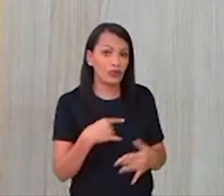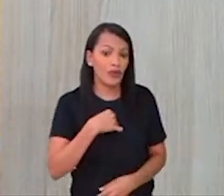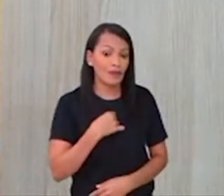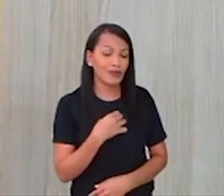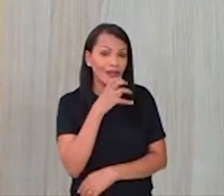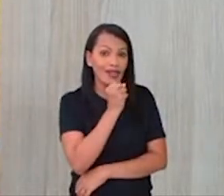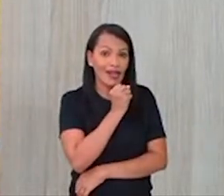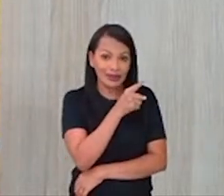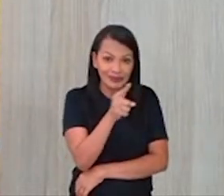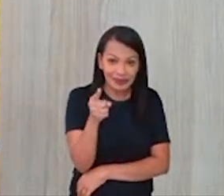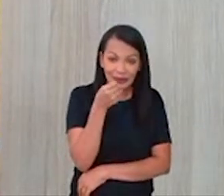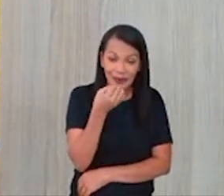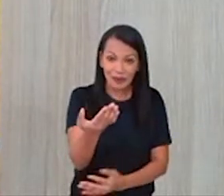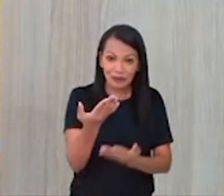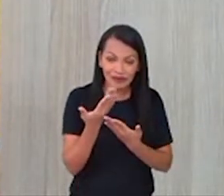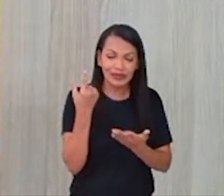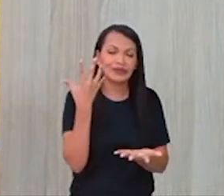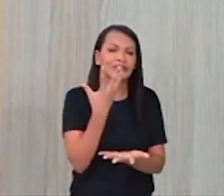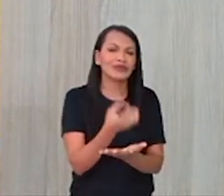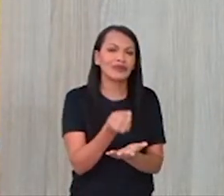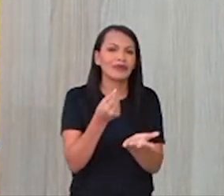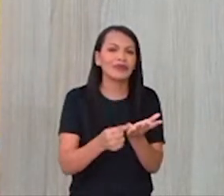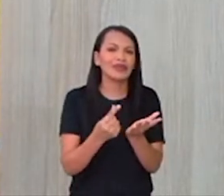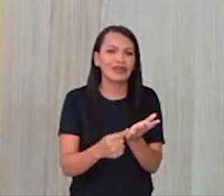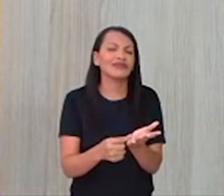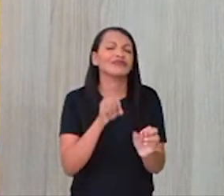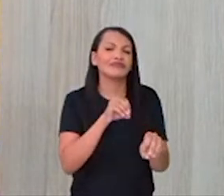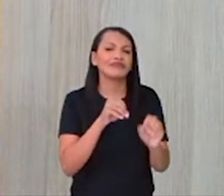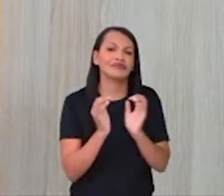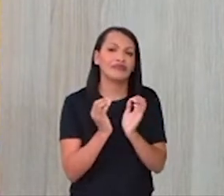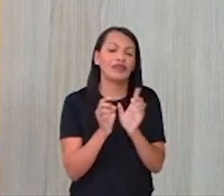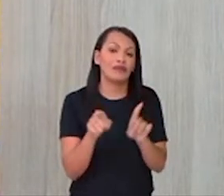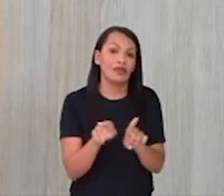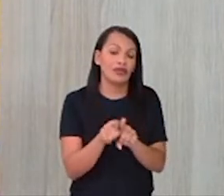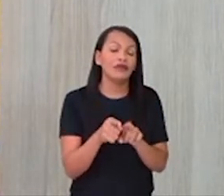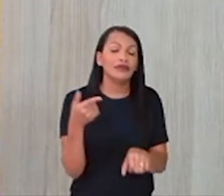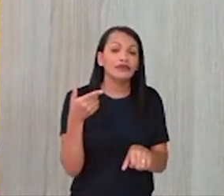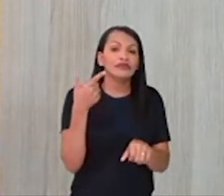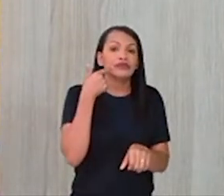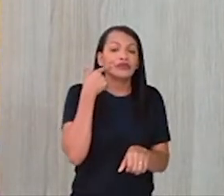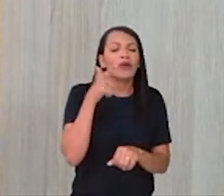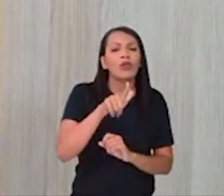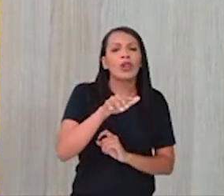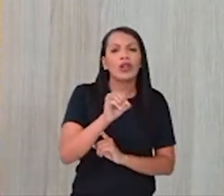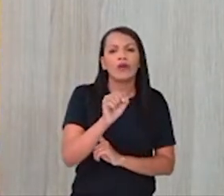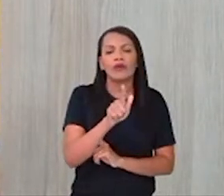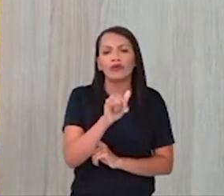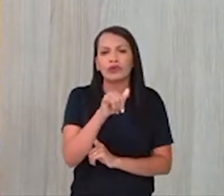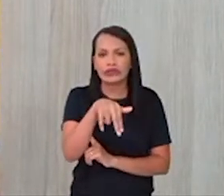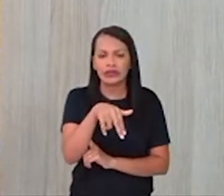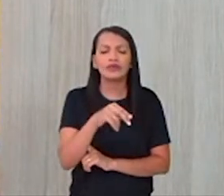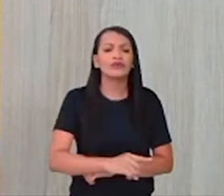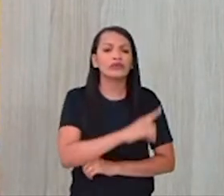casa é mais do que bem-vindo para baixar o aplicativo, fazer o login com o seu número de matrícula e com a sua data de nascimento